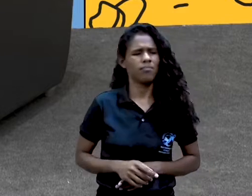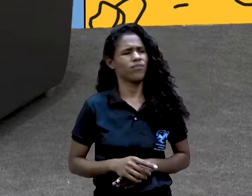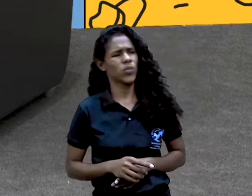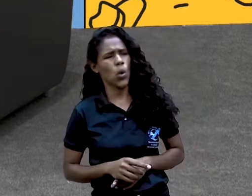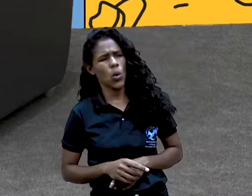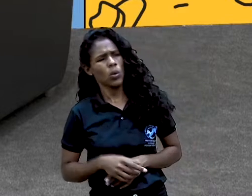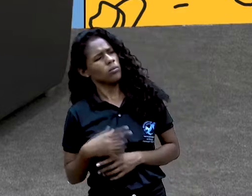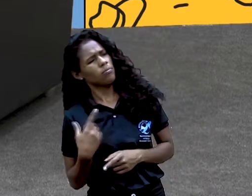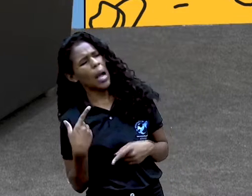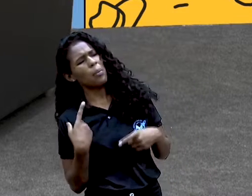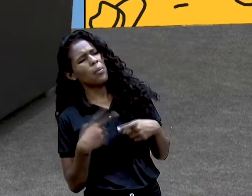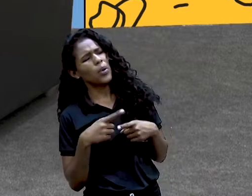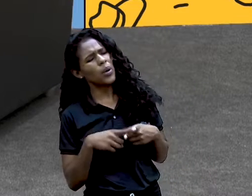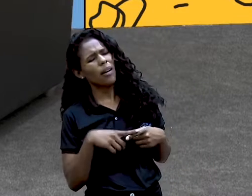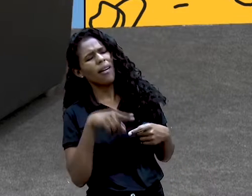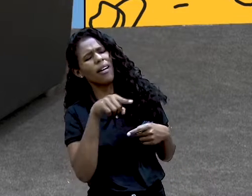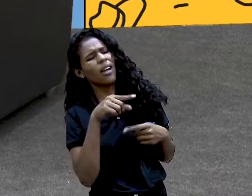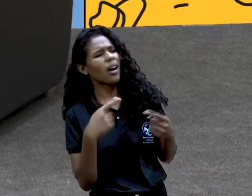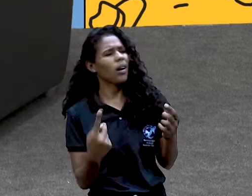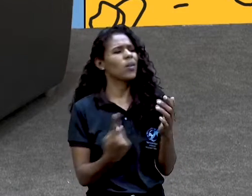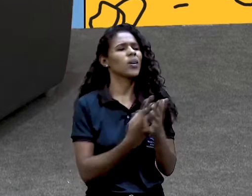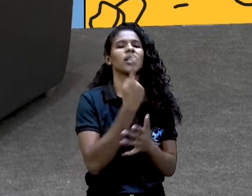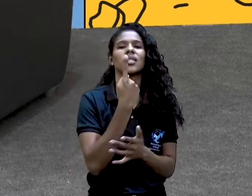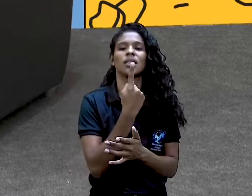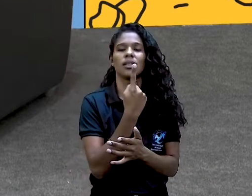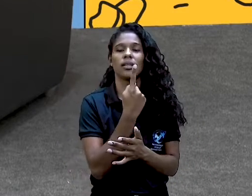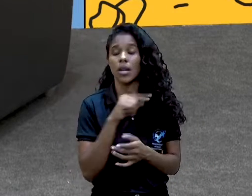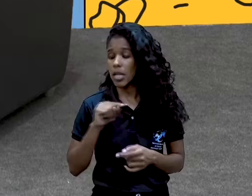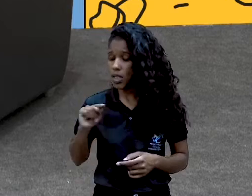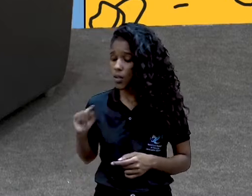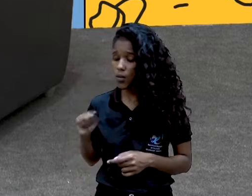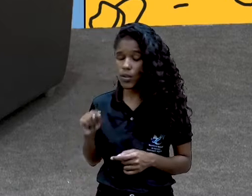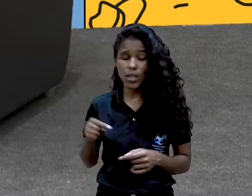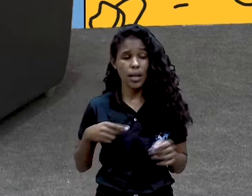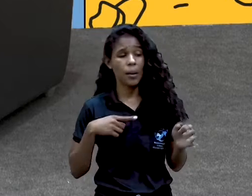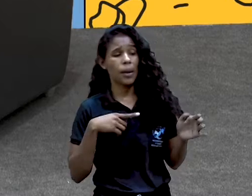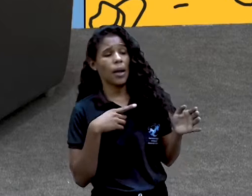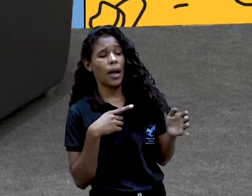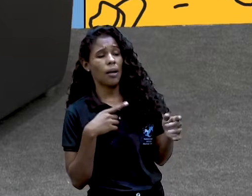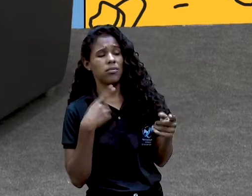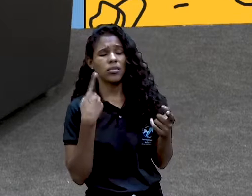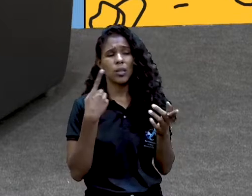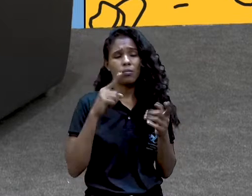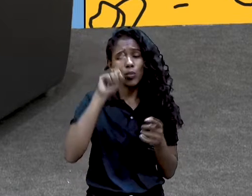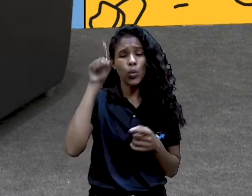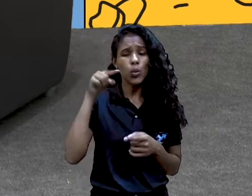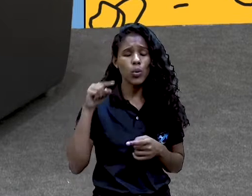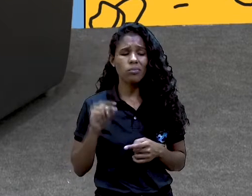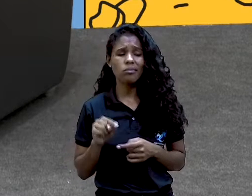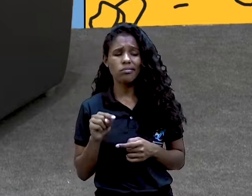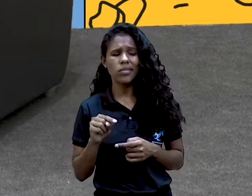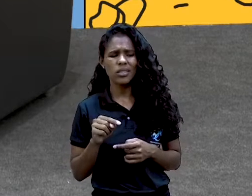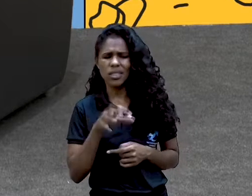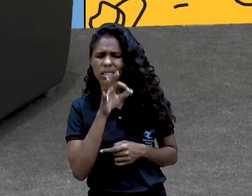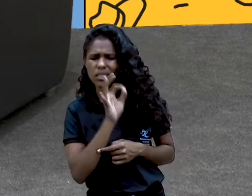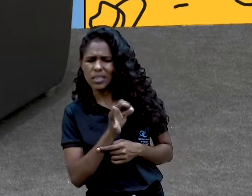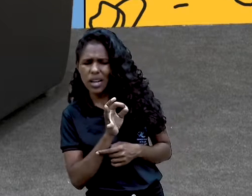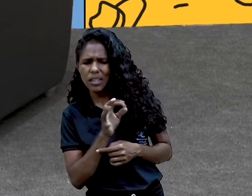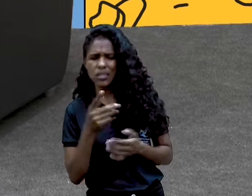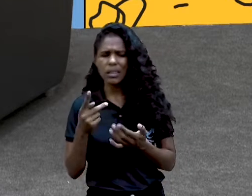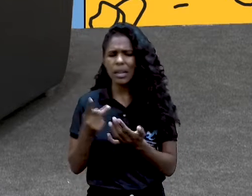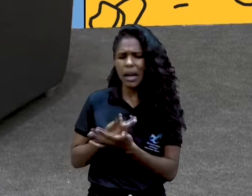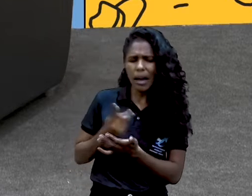que situações assim acontecem? Aí você se questiona se está certo ou se está errado. A gente às vezes entende assim que só porque